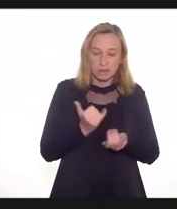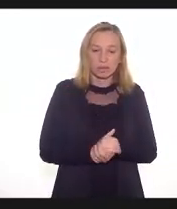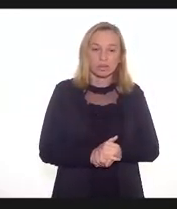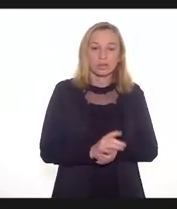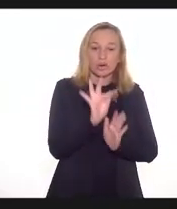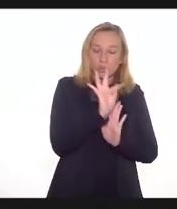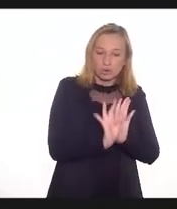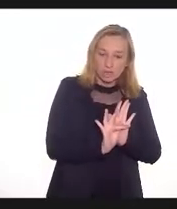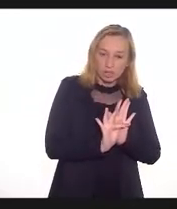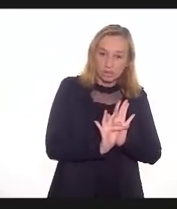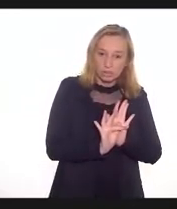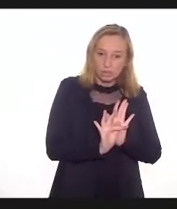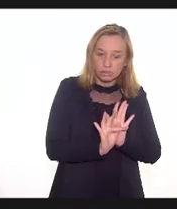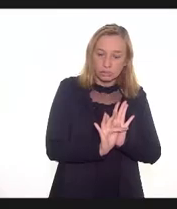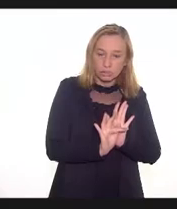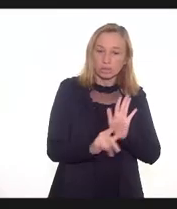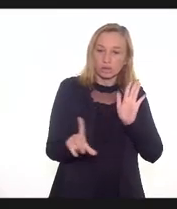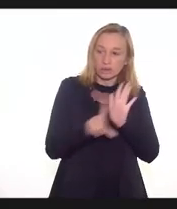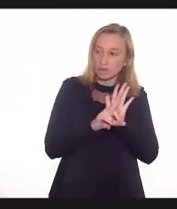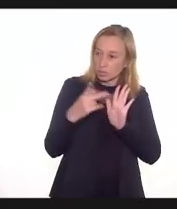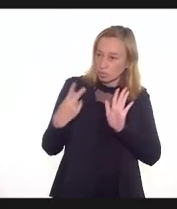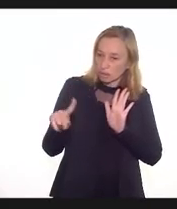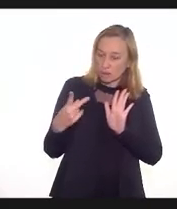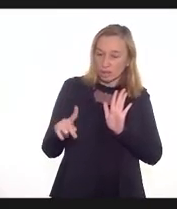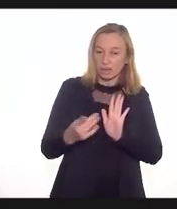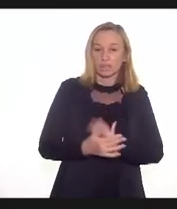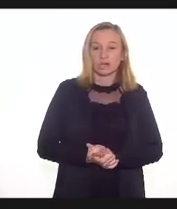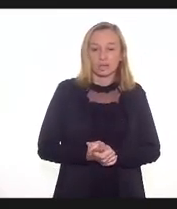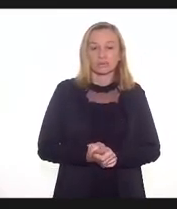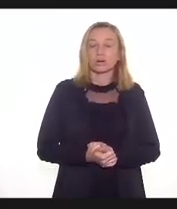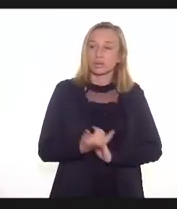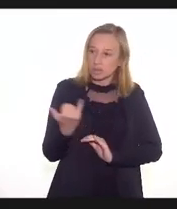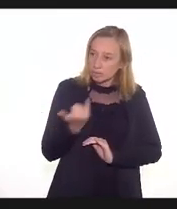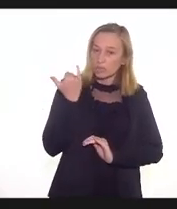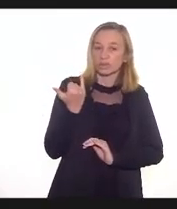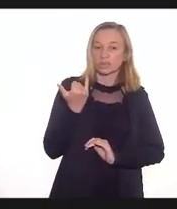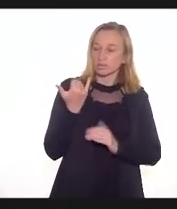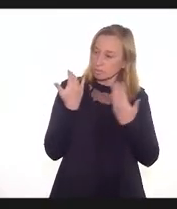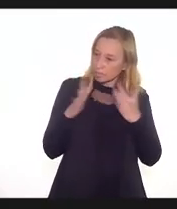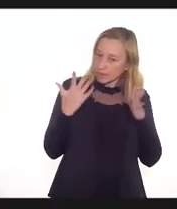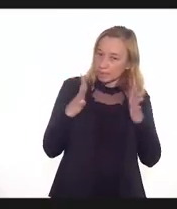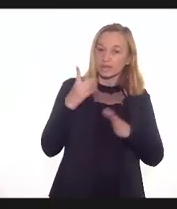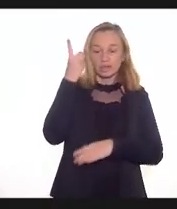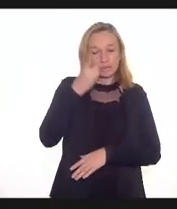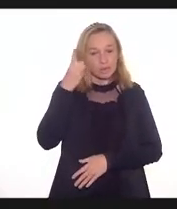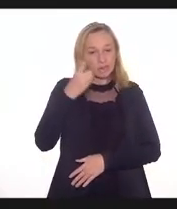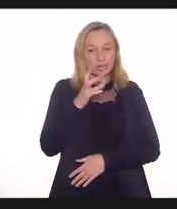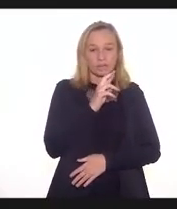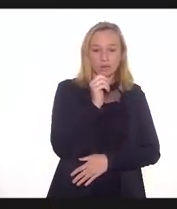texto da lei de Vossa Excelência. Muito importante. Parabéns, deputado Rodrigo Amorim.